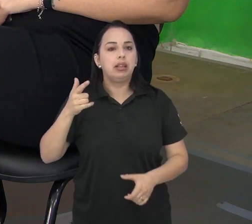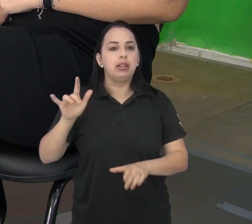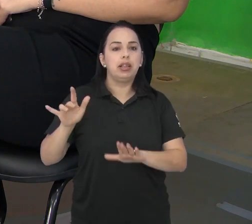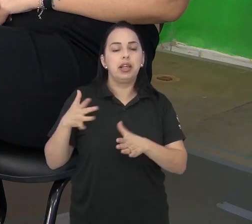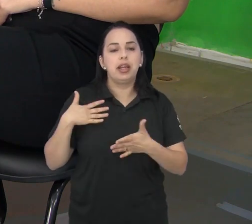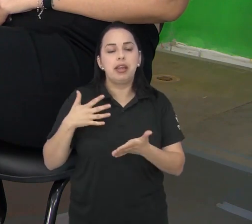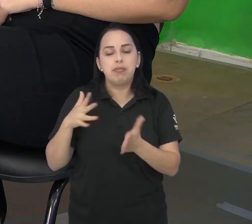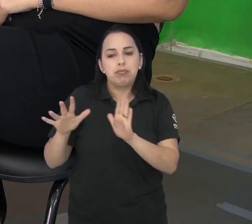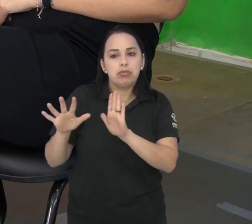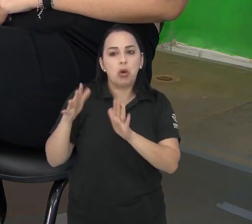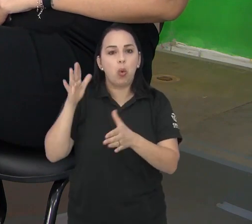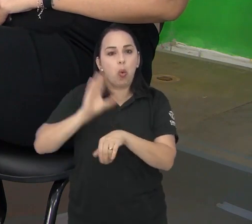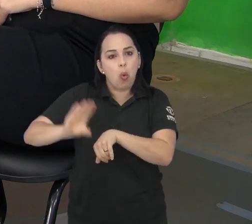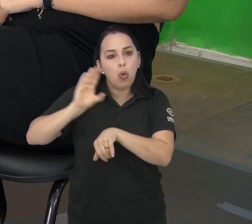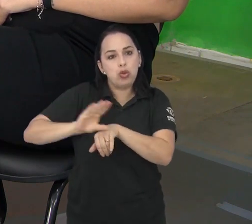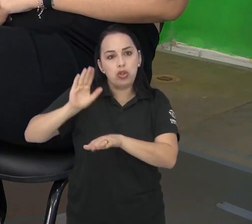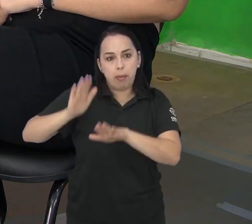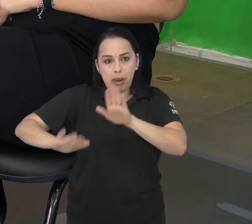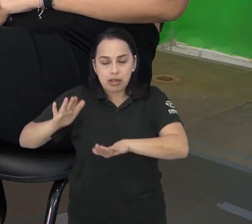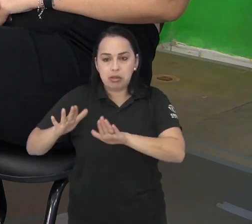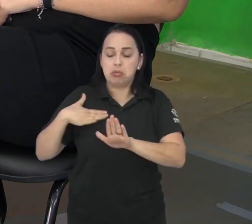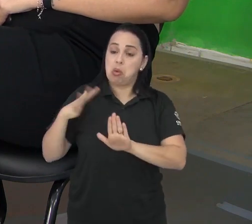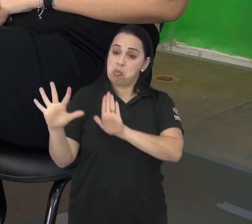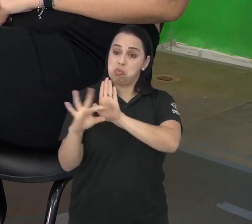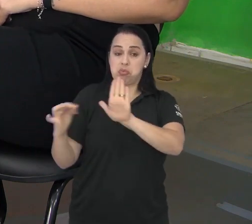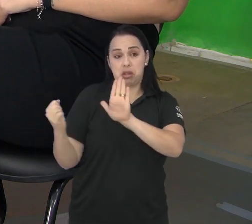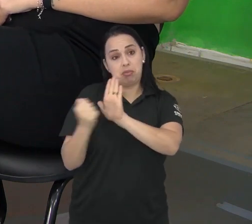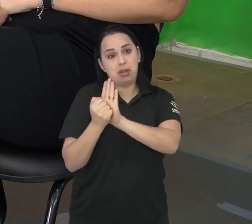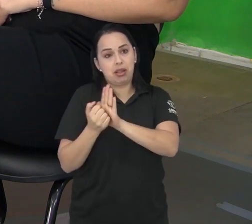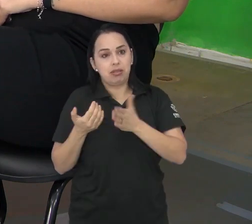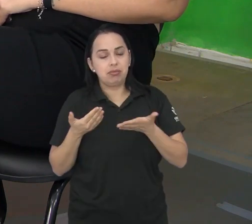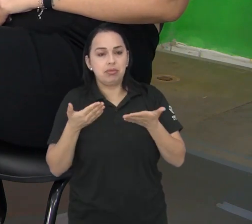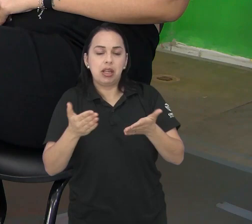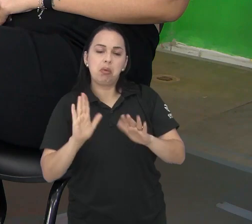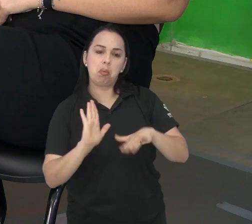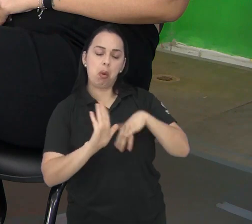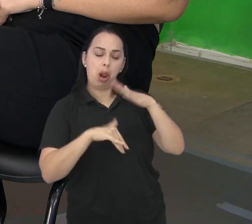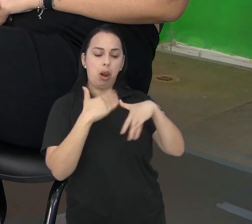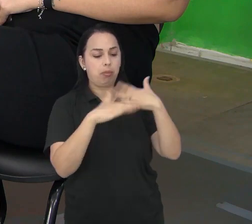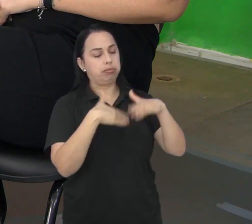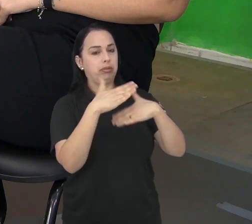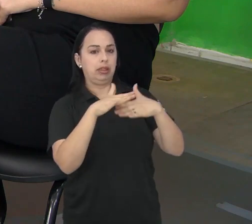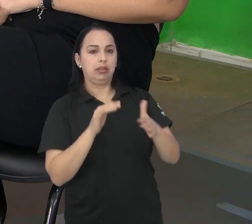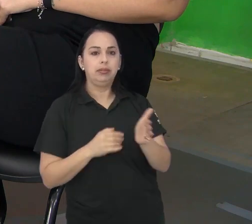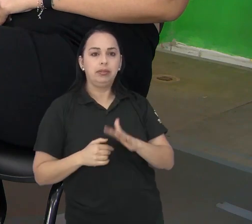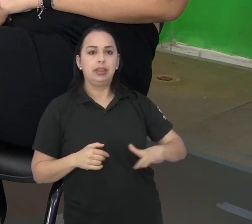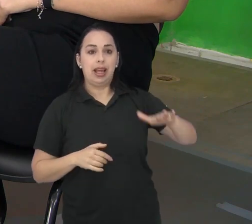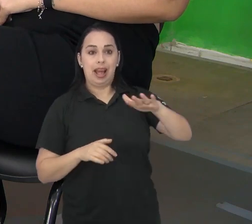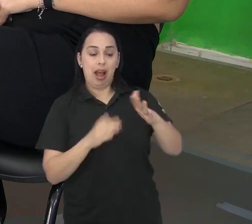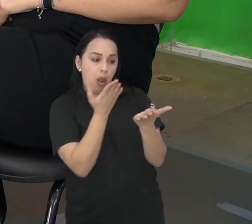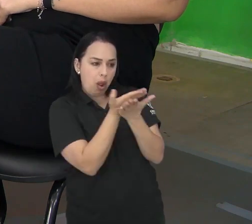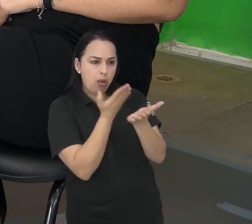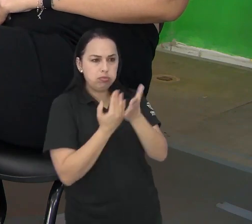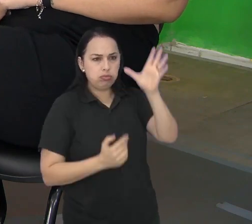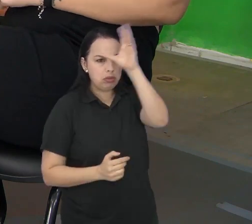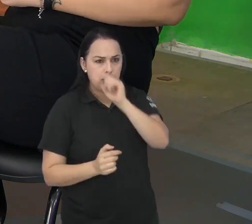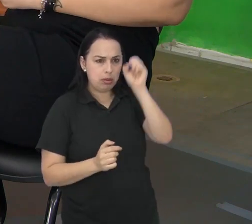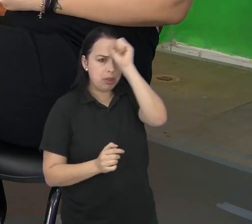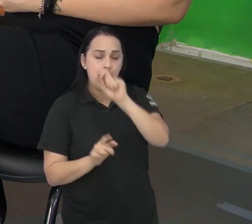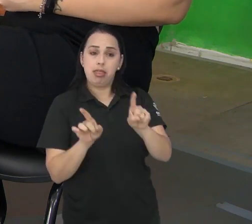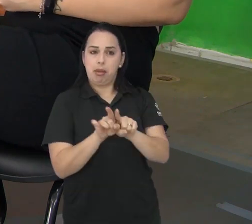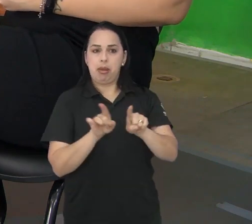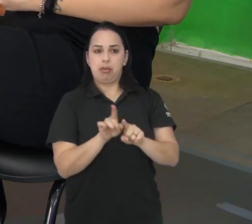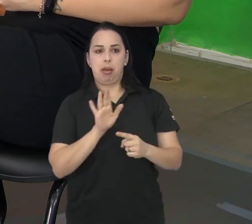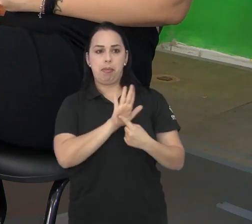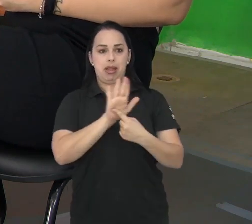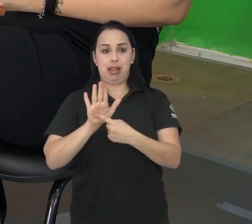já me inscrevi e já comecei a participar, né? E aí a gente foi se desenvolvendo, né? Dentro das aulas ali, das apresentações